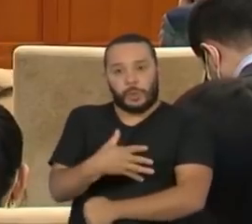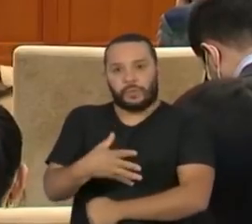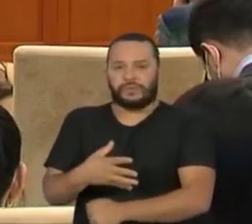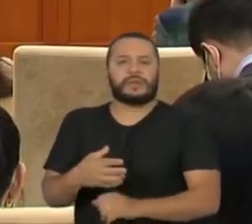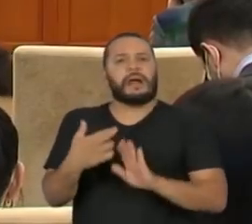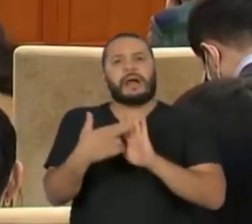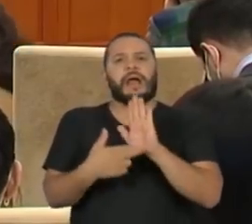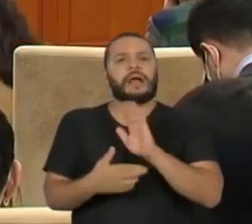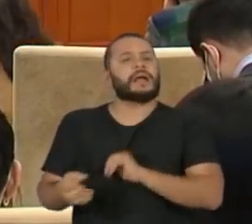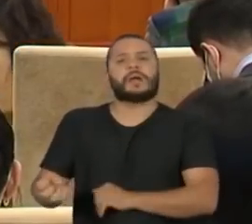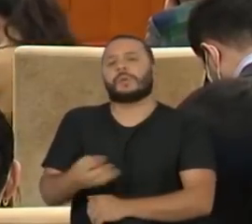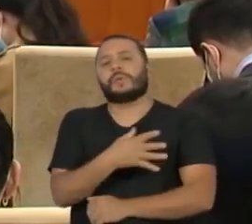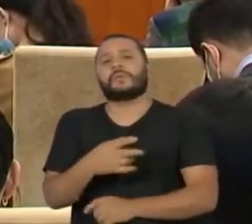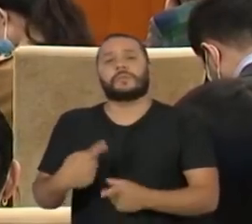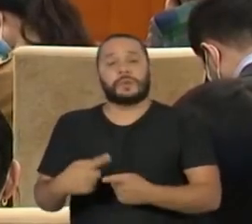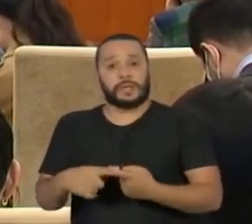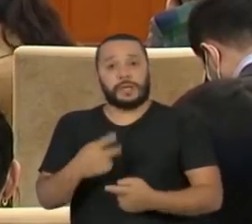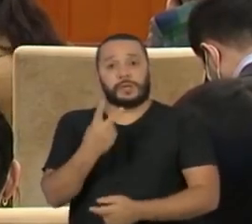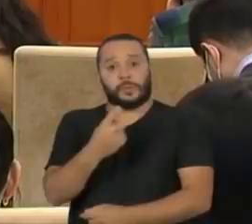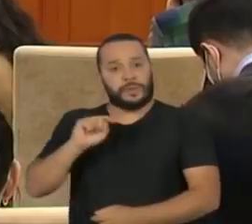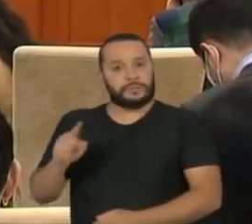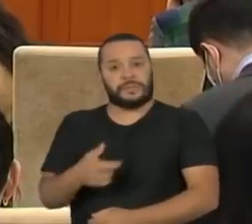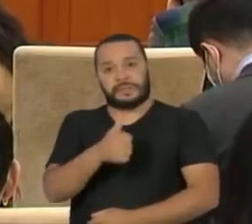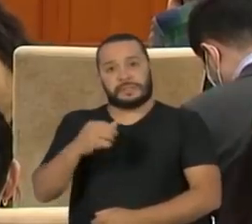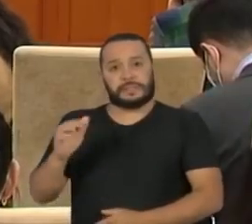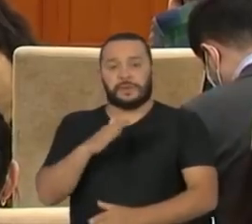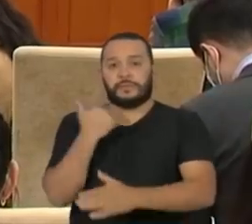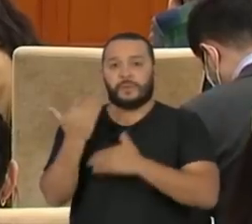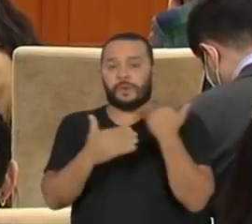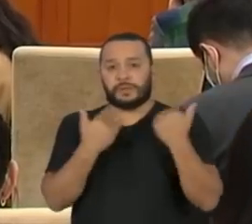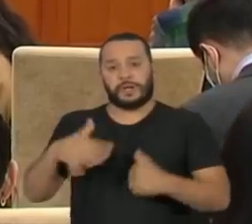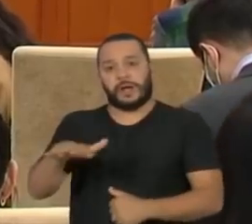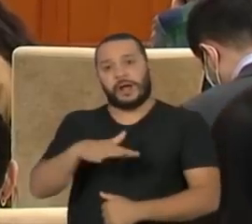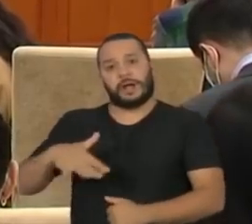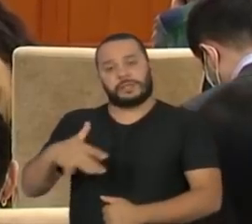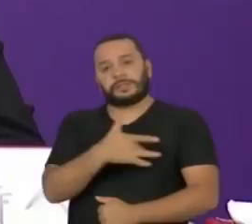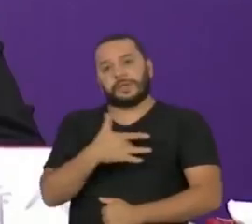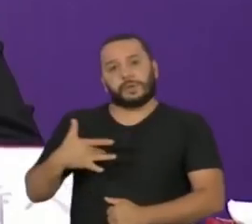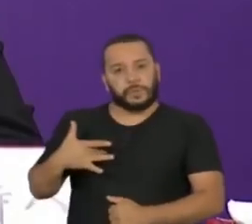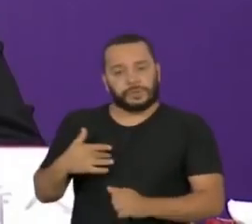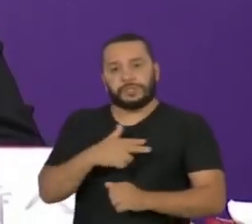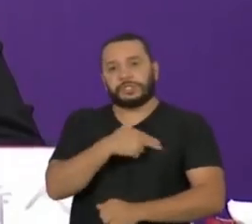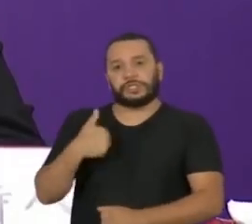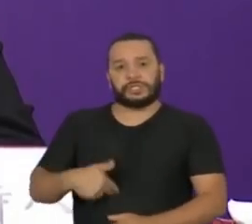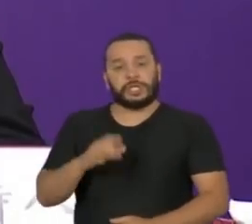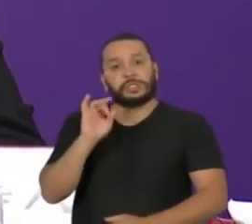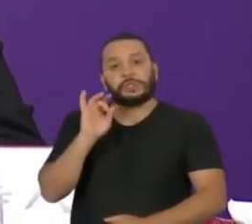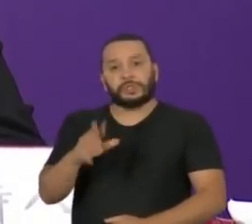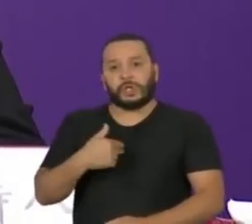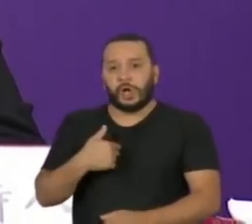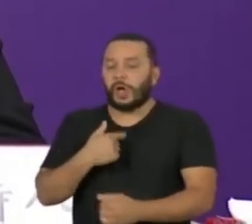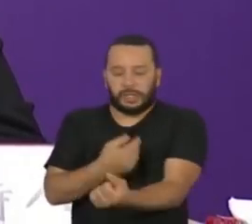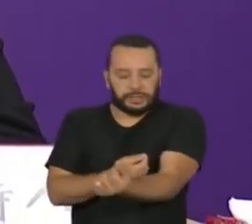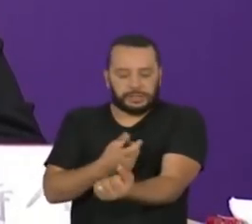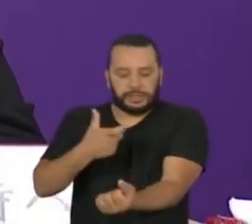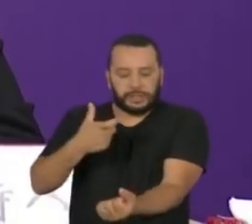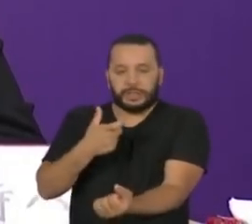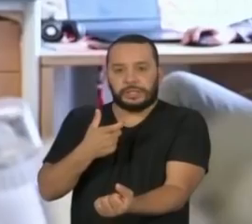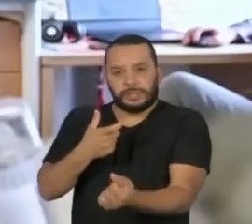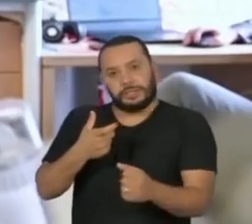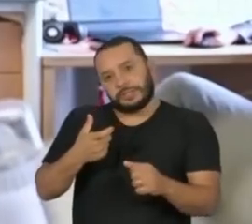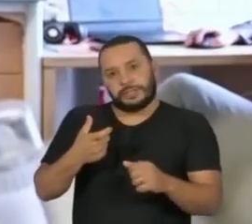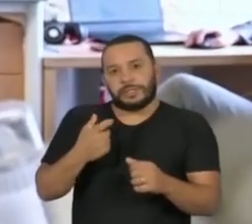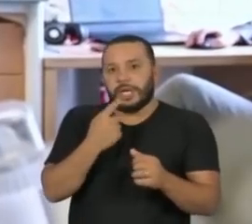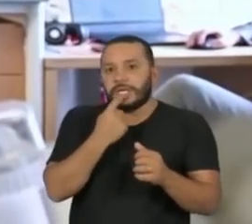vem depois de mais de 2.100 mortes. A Comissão Nacional de Saúde chinesa decidiu usar apenas a análise sanguínea para confirmar a